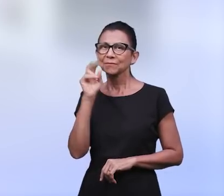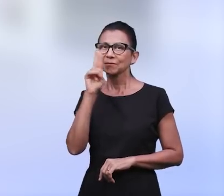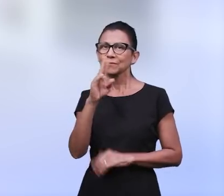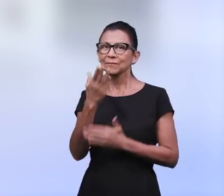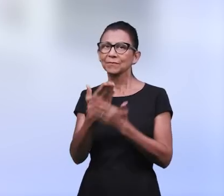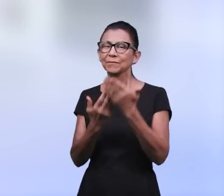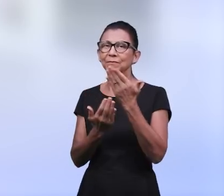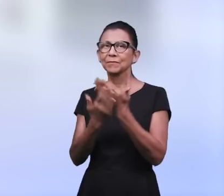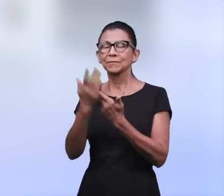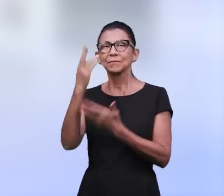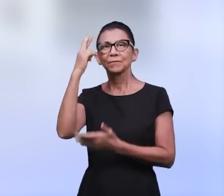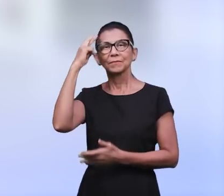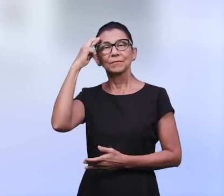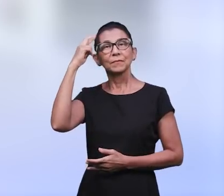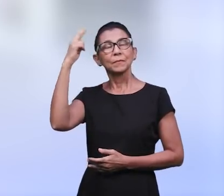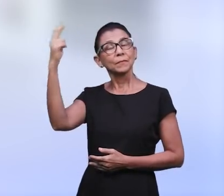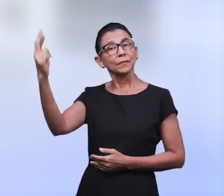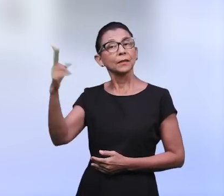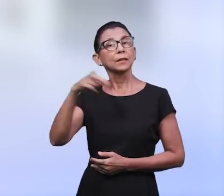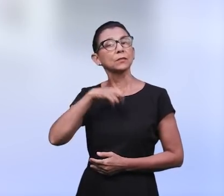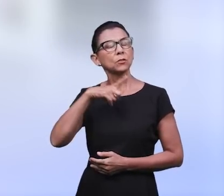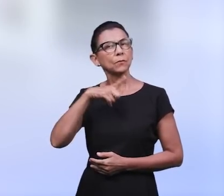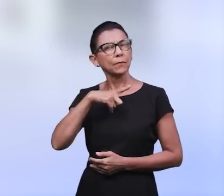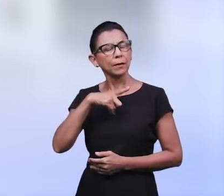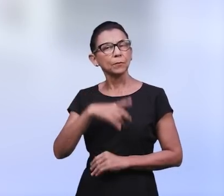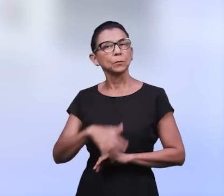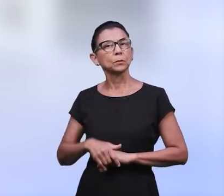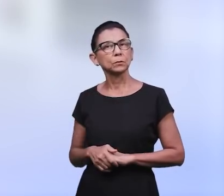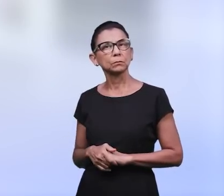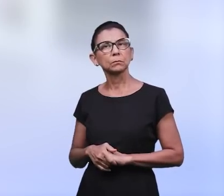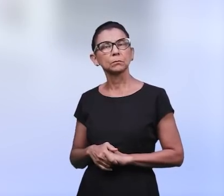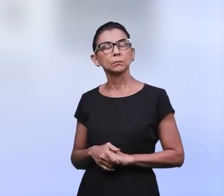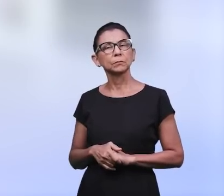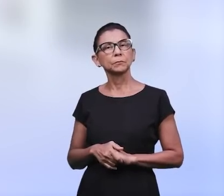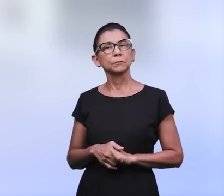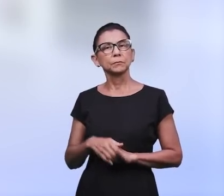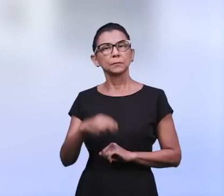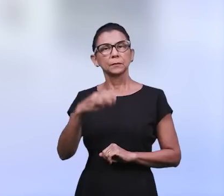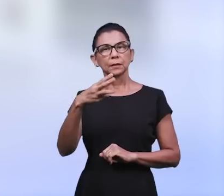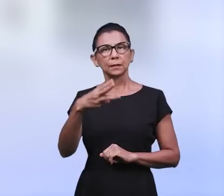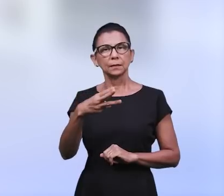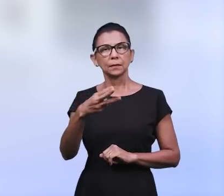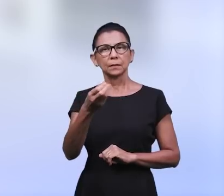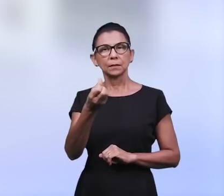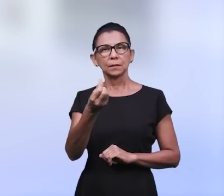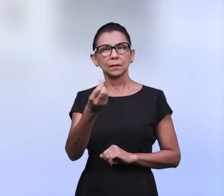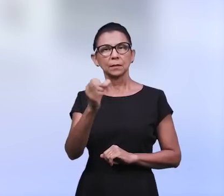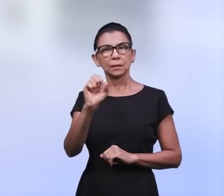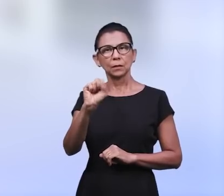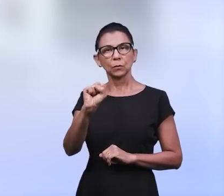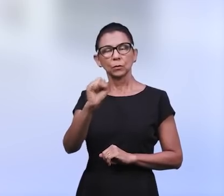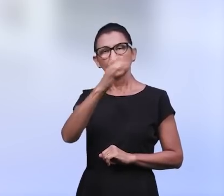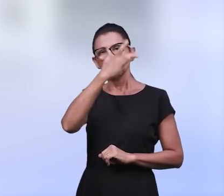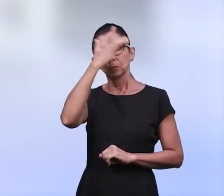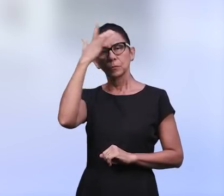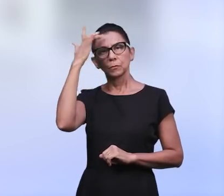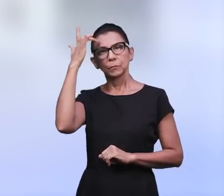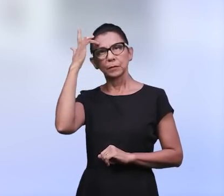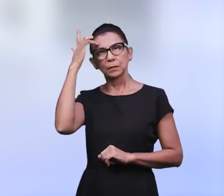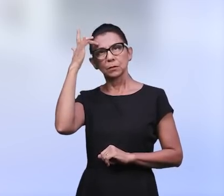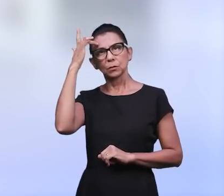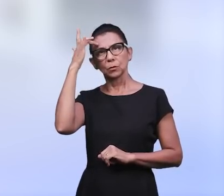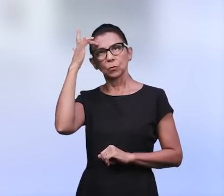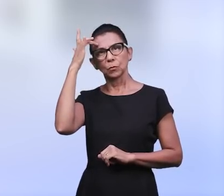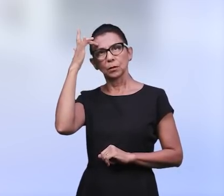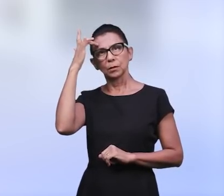louvado seja o nome do Senhor. E ali nós tivemos a presença de 368 participantes, dentre